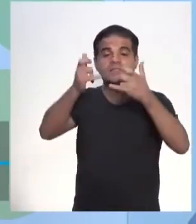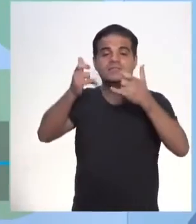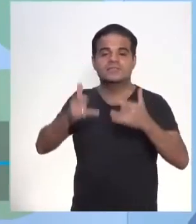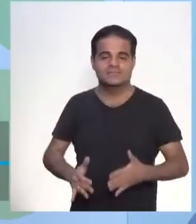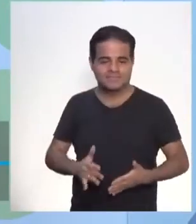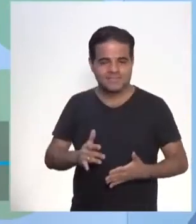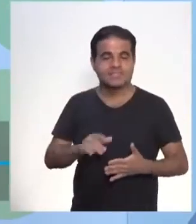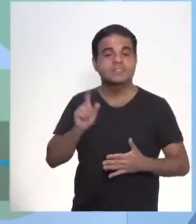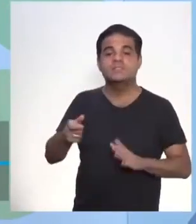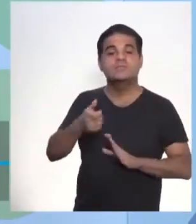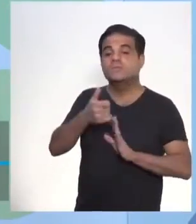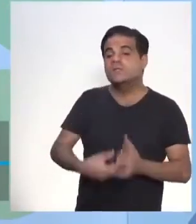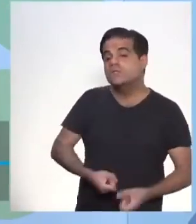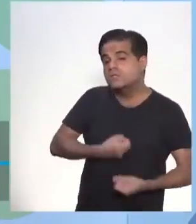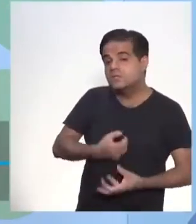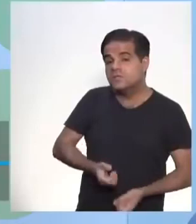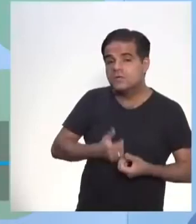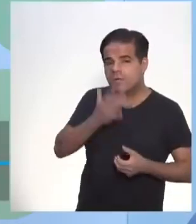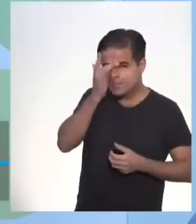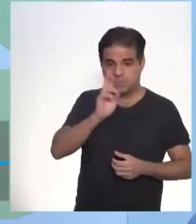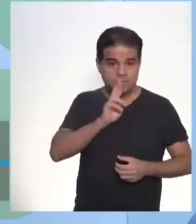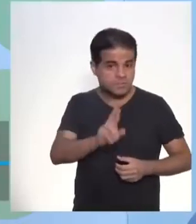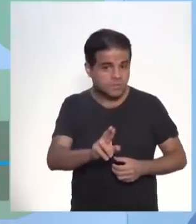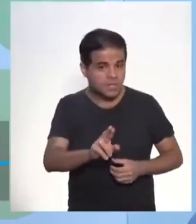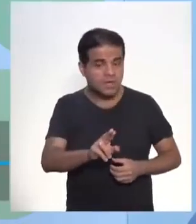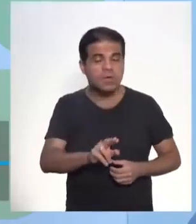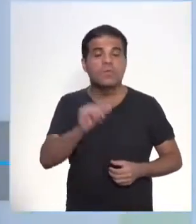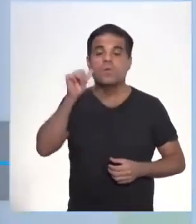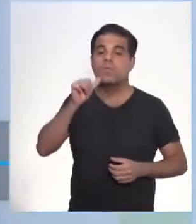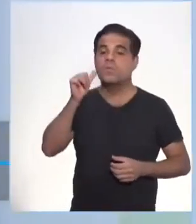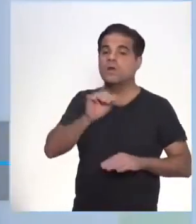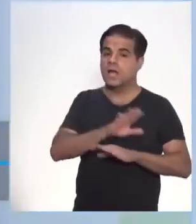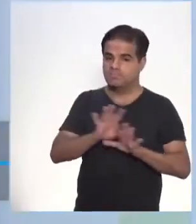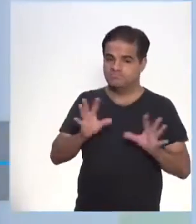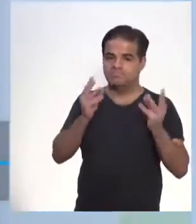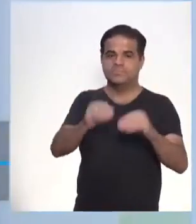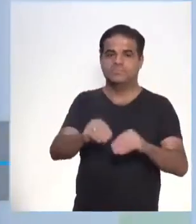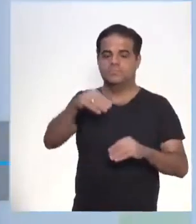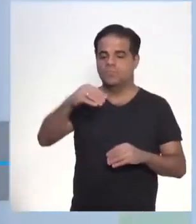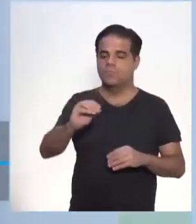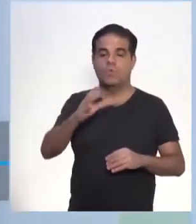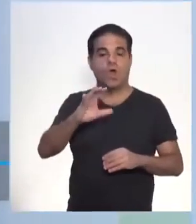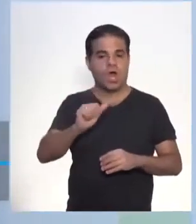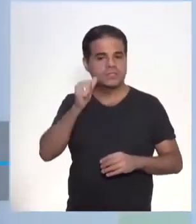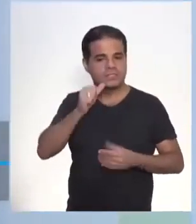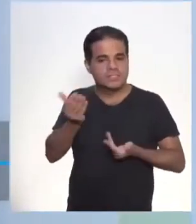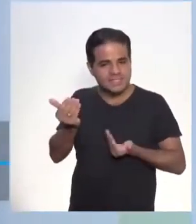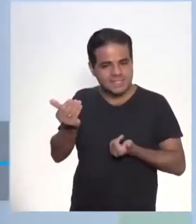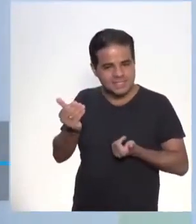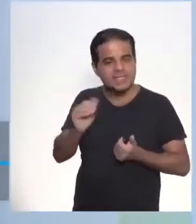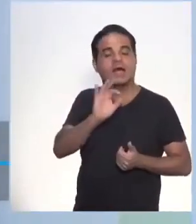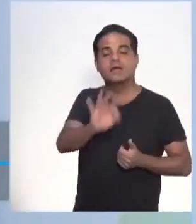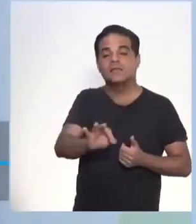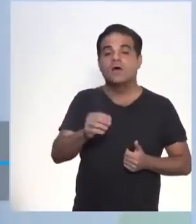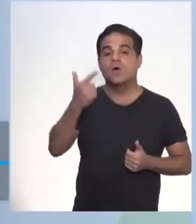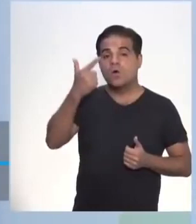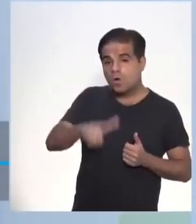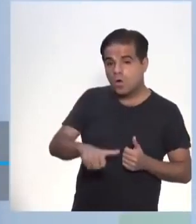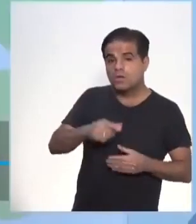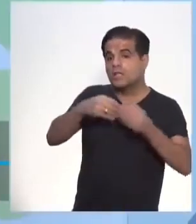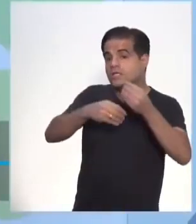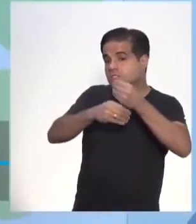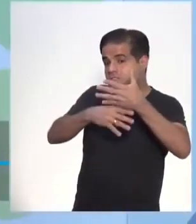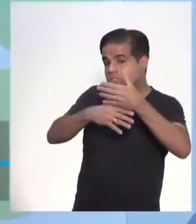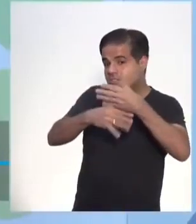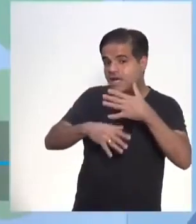Então, o que está sendo descrito no poema é o quê? Alguém respondeu? Uma mulher, eles colocaram. Uma moça, né? Que é a mulher. Muito bem. Então, vamos para o próximo chat já,